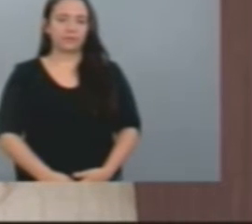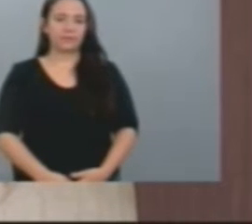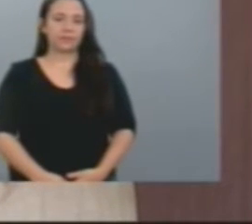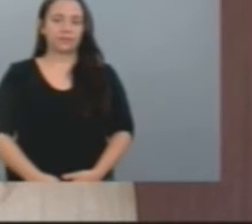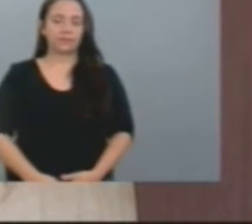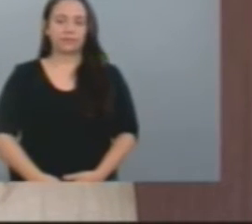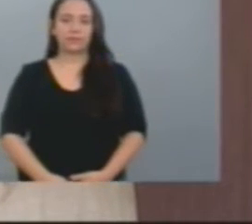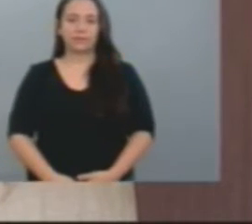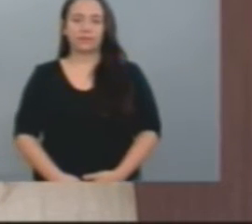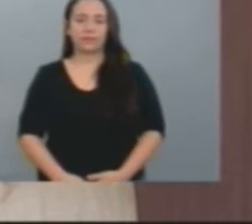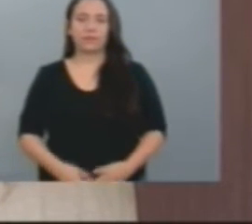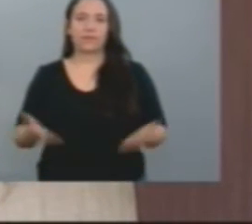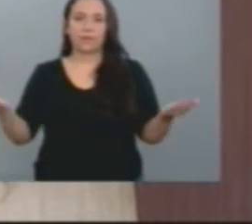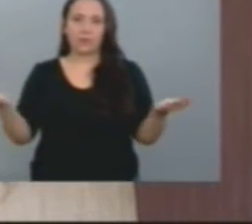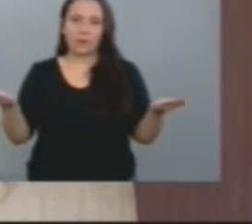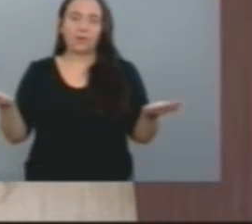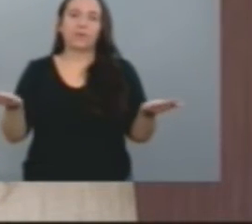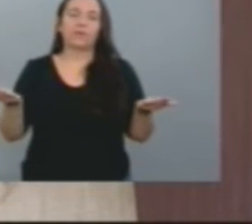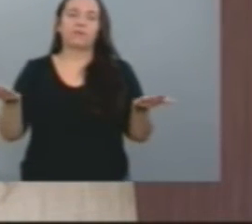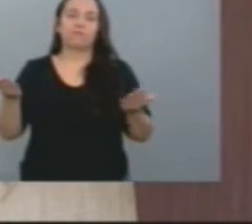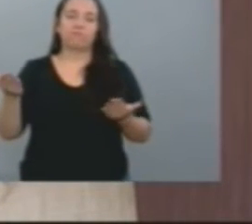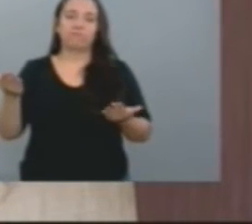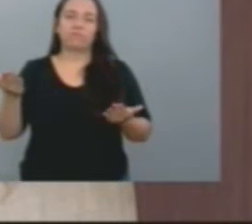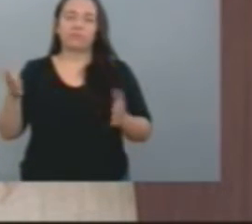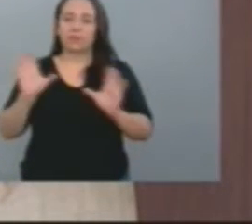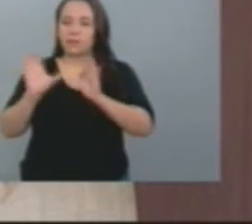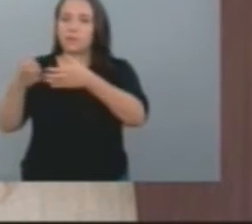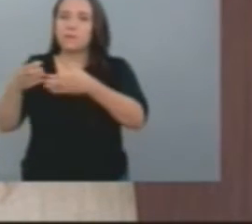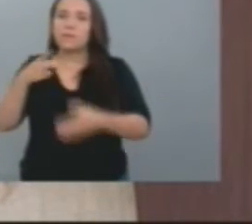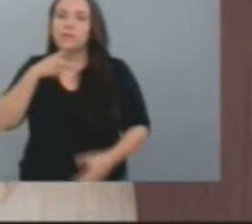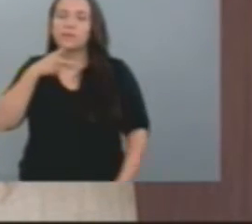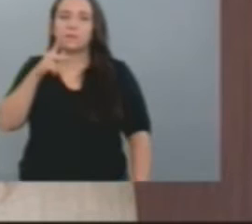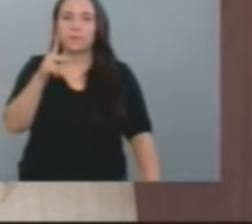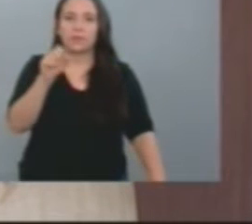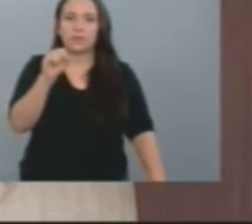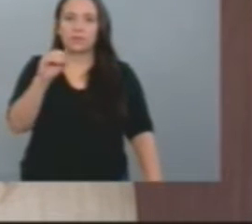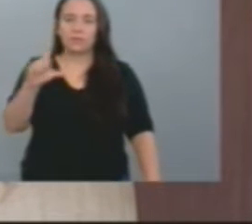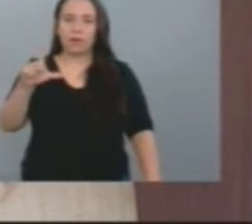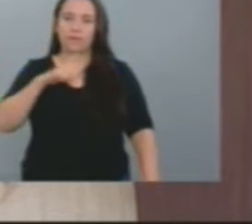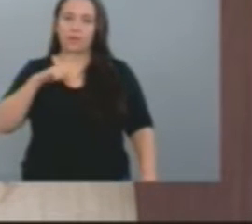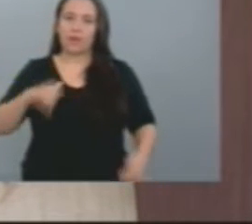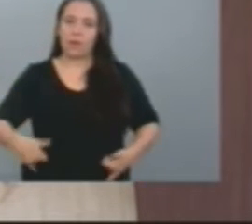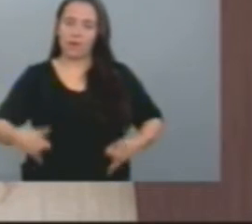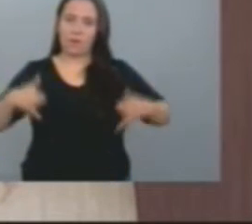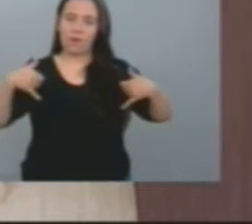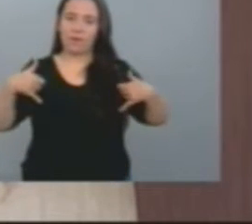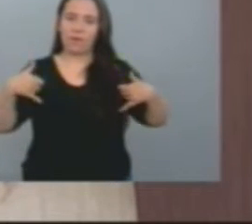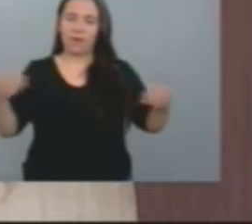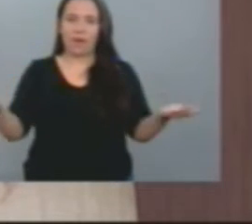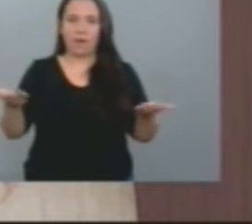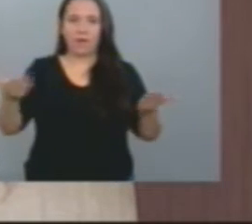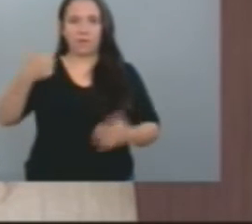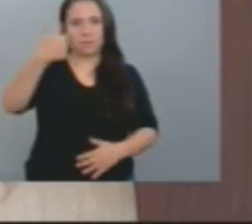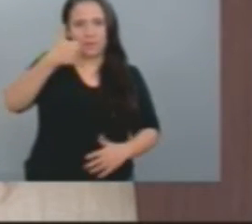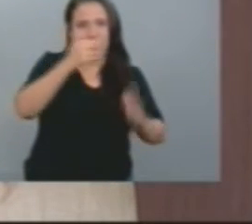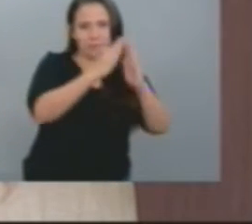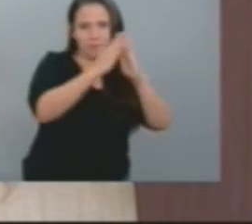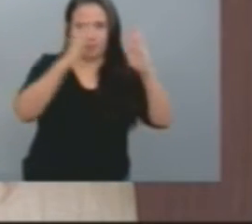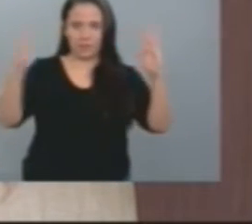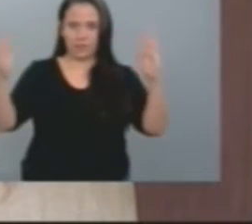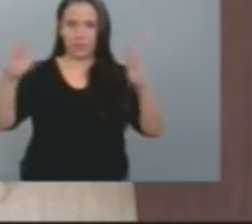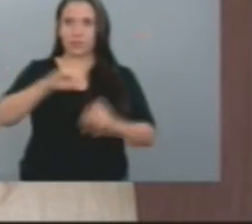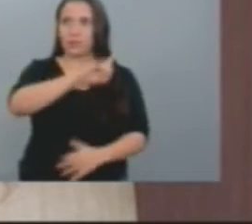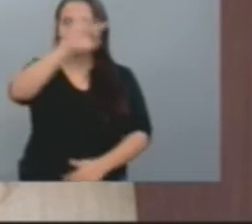mandato, o mandato do PSOL, da Frente de Esquerda, se orgulha de ocupar aqui o primeiro tempo do primeiro expediente desse 15